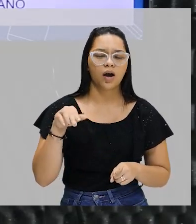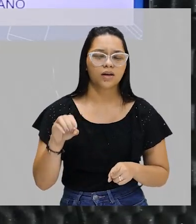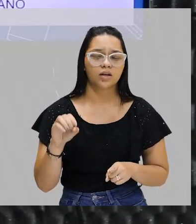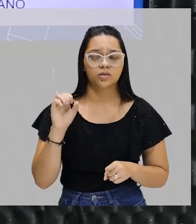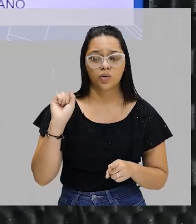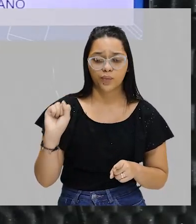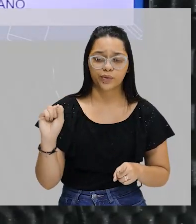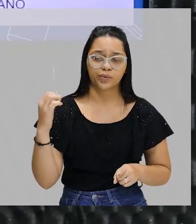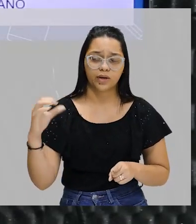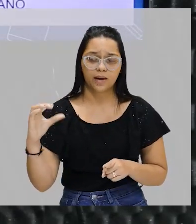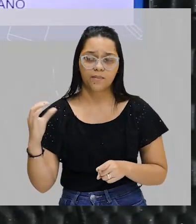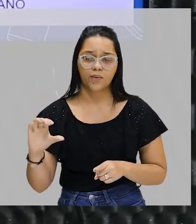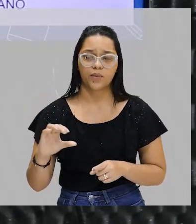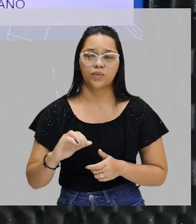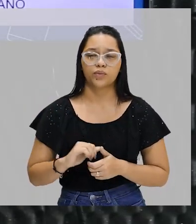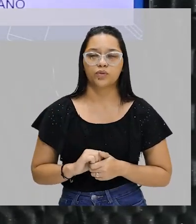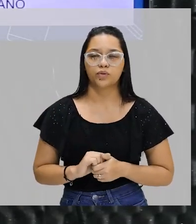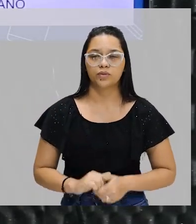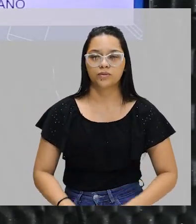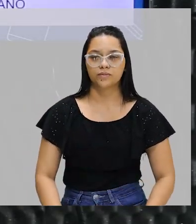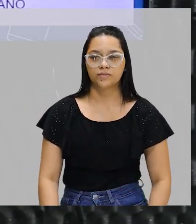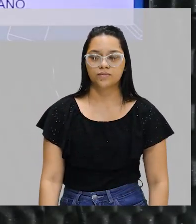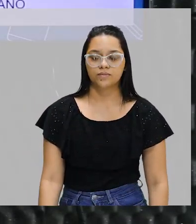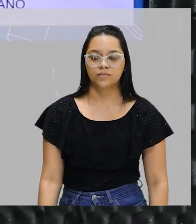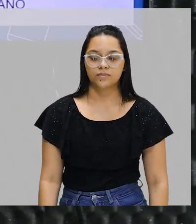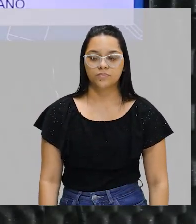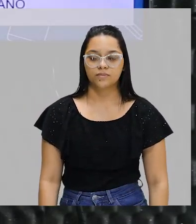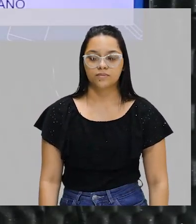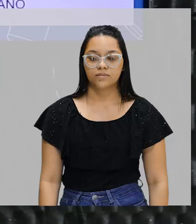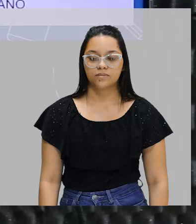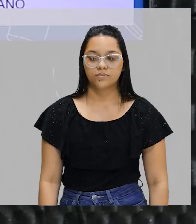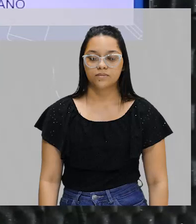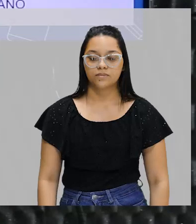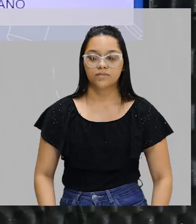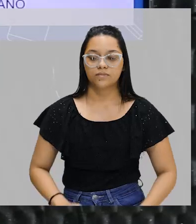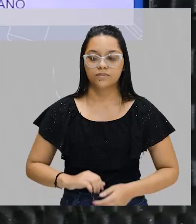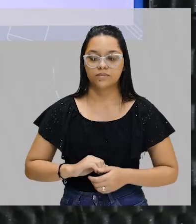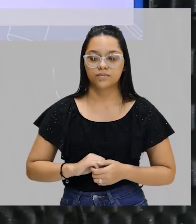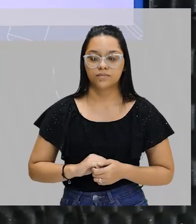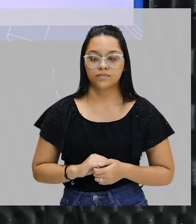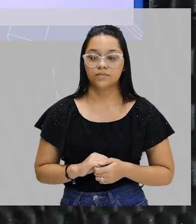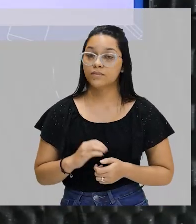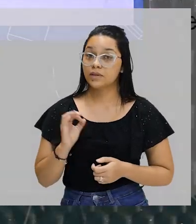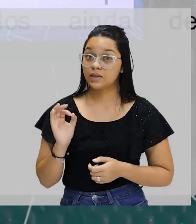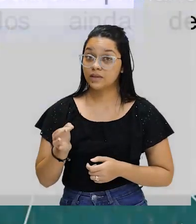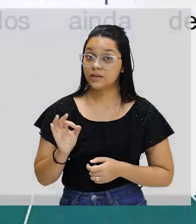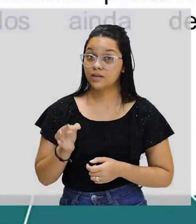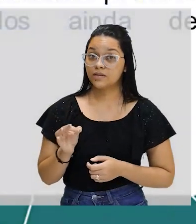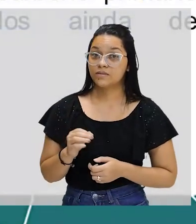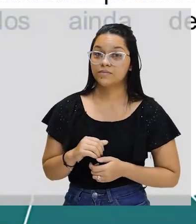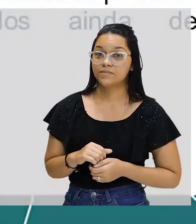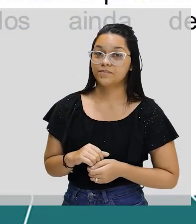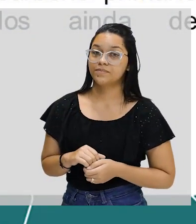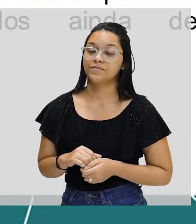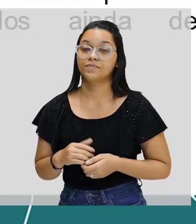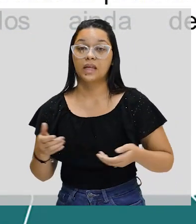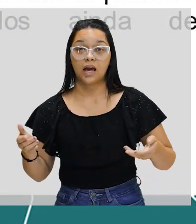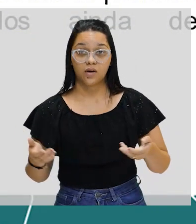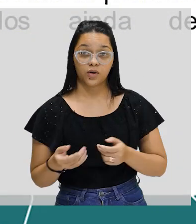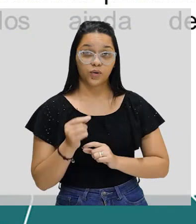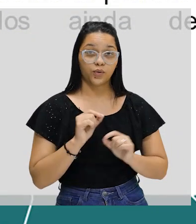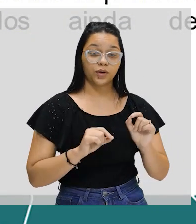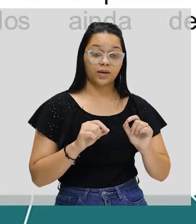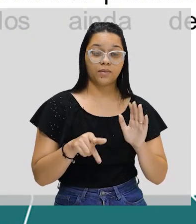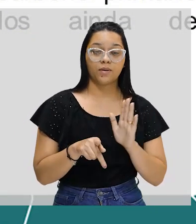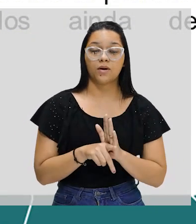8 carbonos. Então, 8 carbonos, um alcano de 8 carbonos, octano. Show, turminha? Agora, para